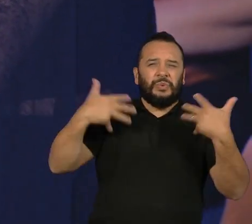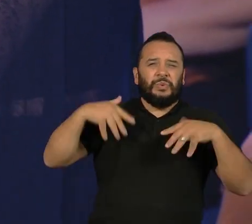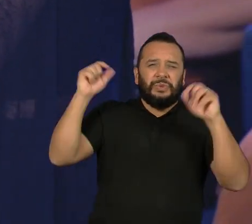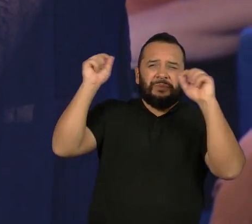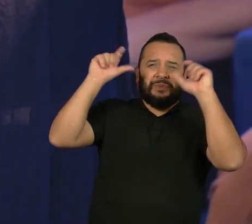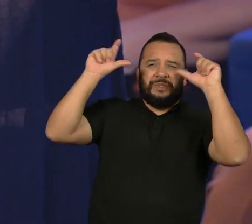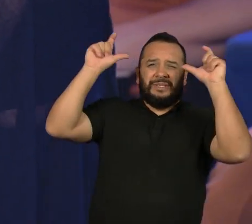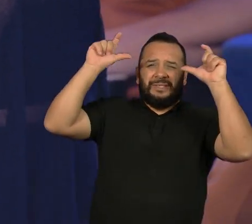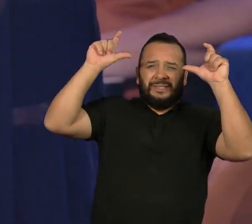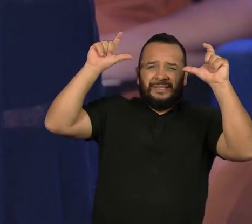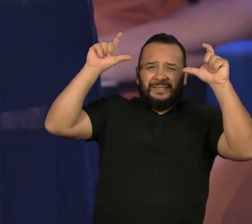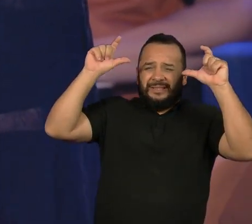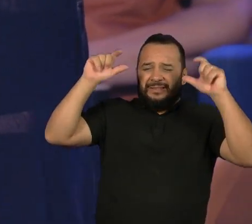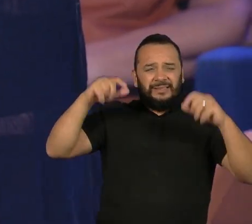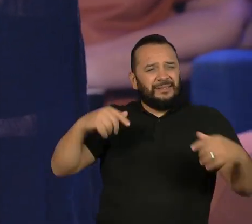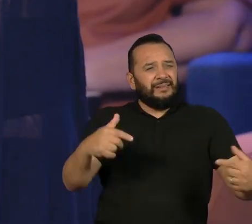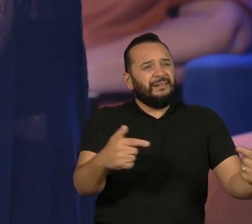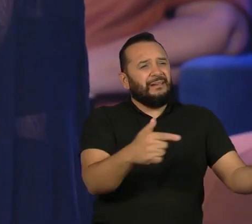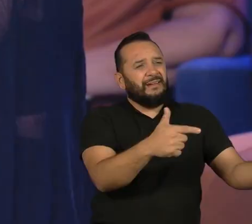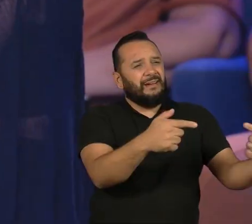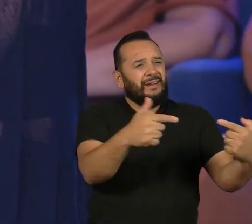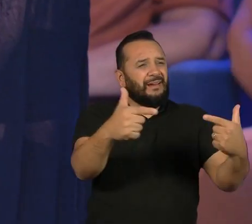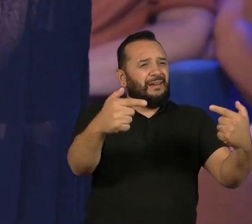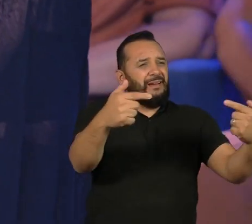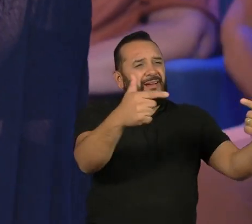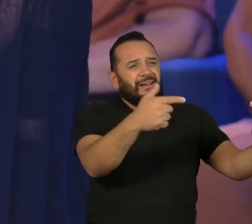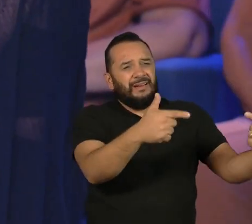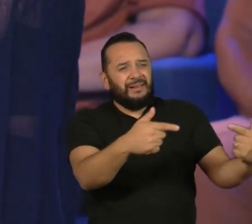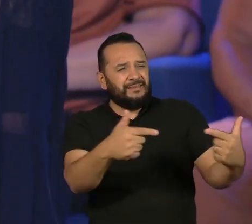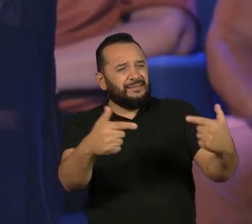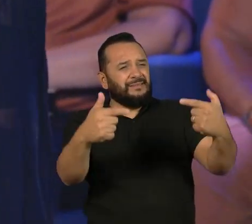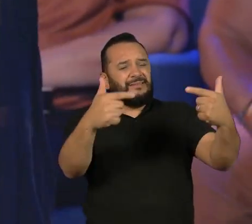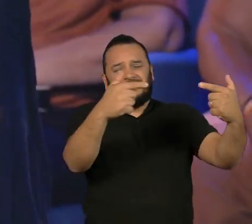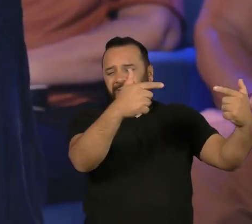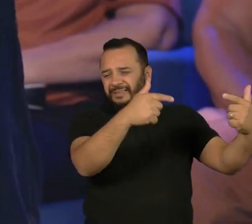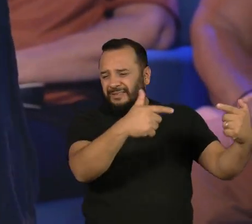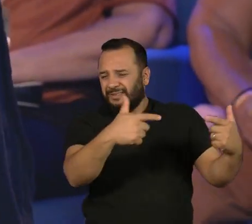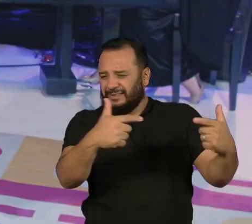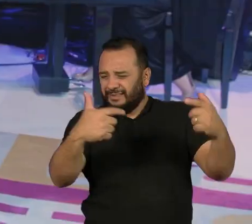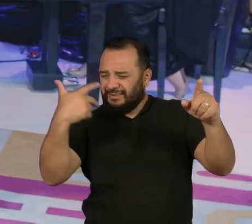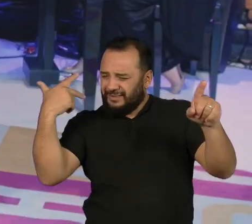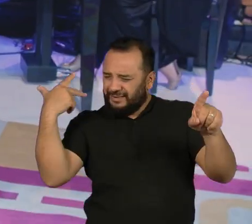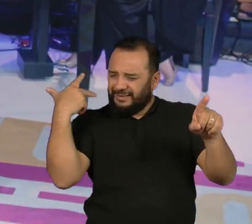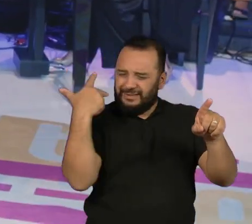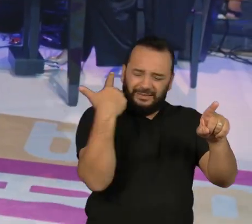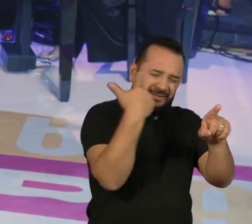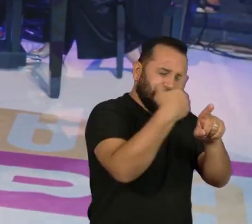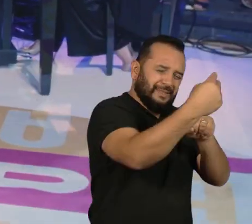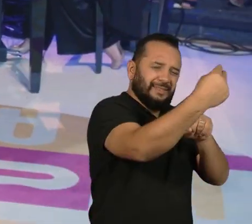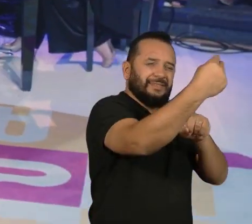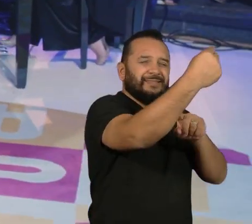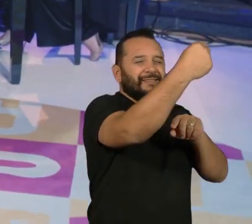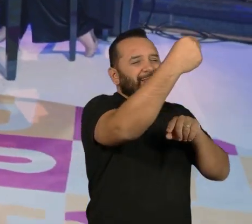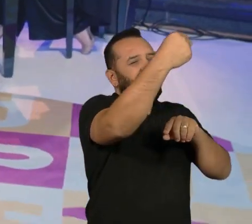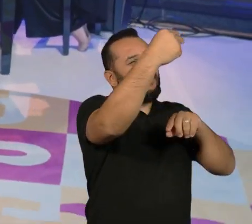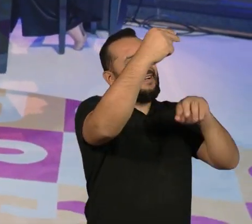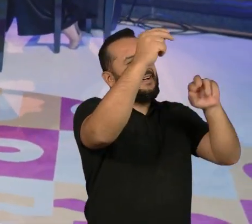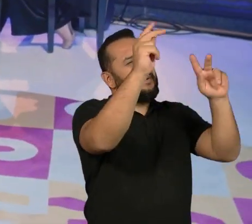demais. Quantas guerras terei que vencer por um pouco de